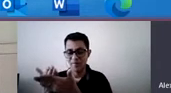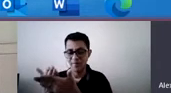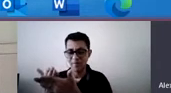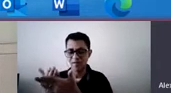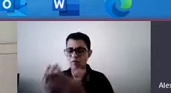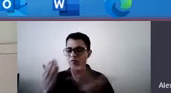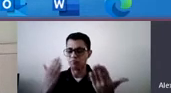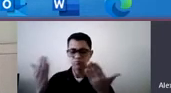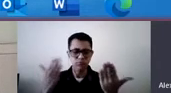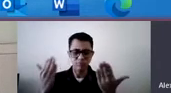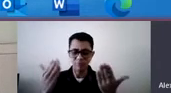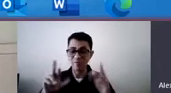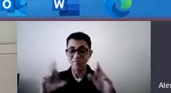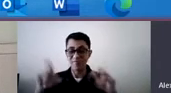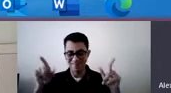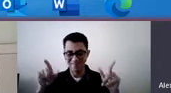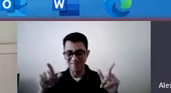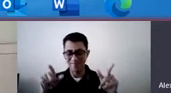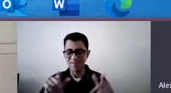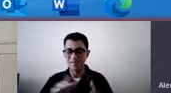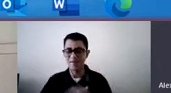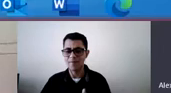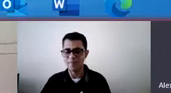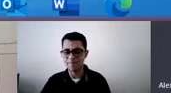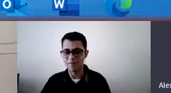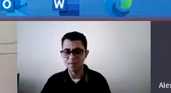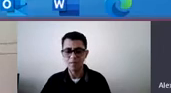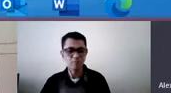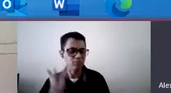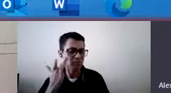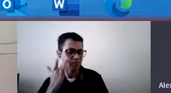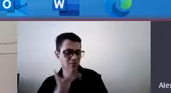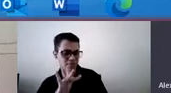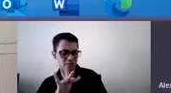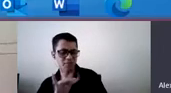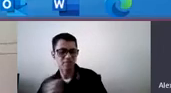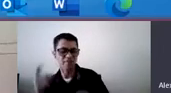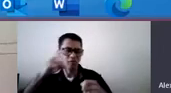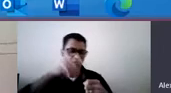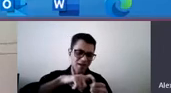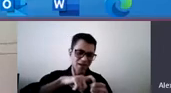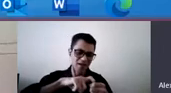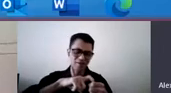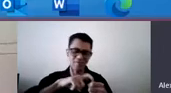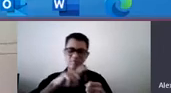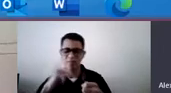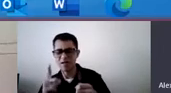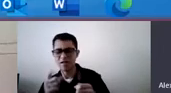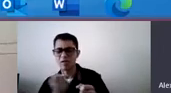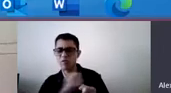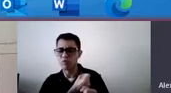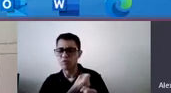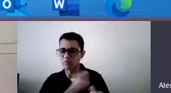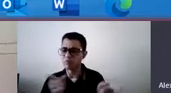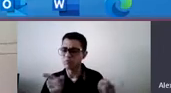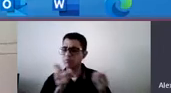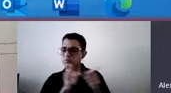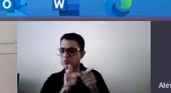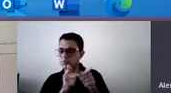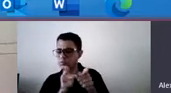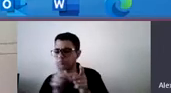ser um foco totalmente, gente. Na verdade, ninguém sabe ao certo, porque assim, vamos voltar com o número reduzido, com o distanciamento, com